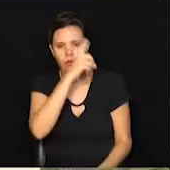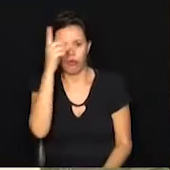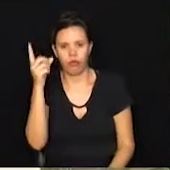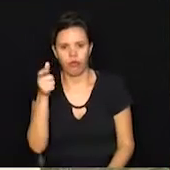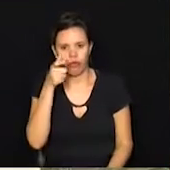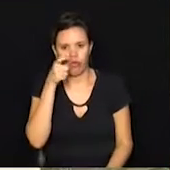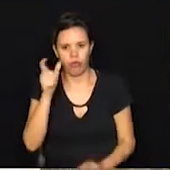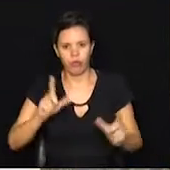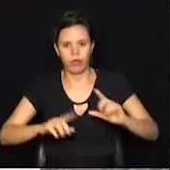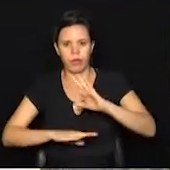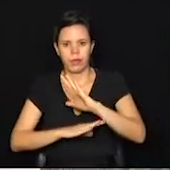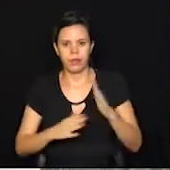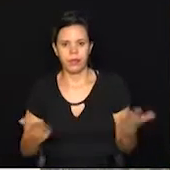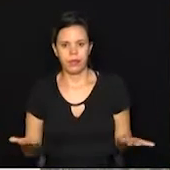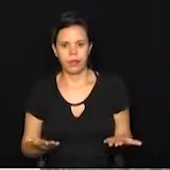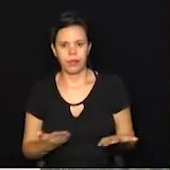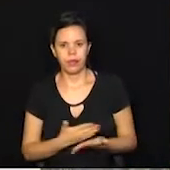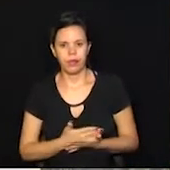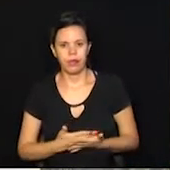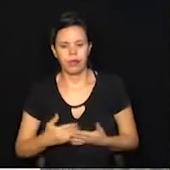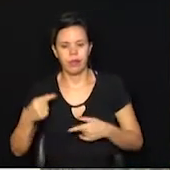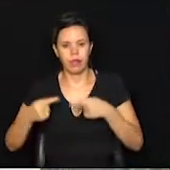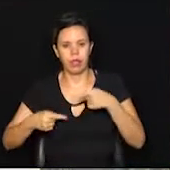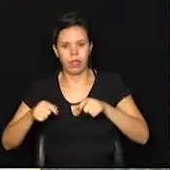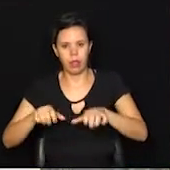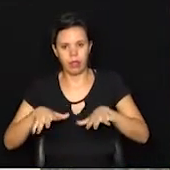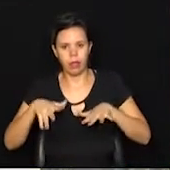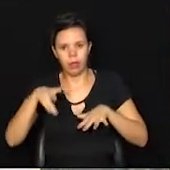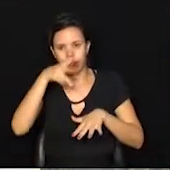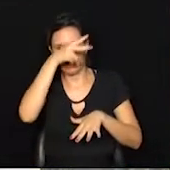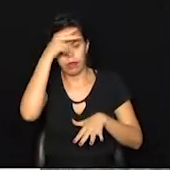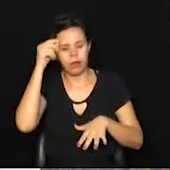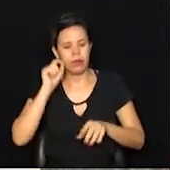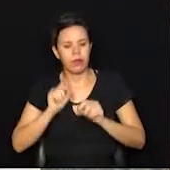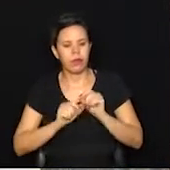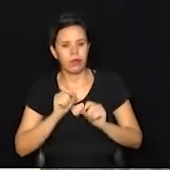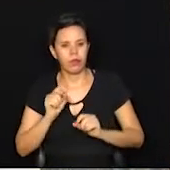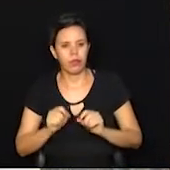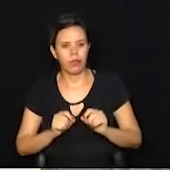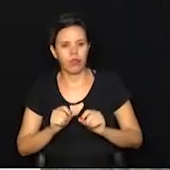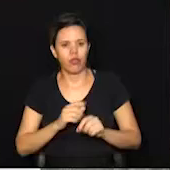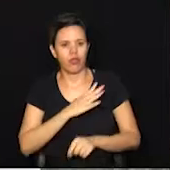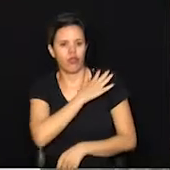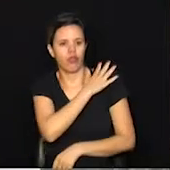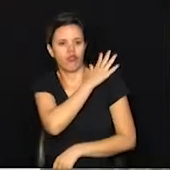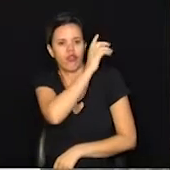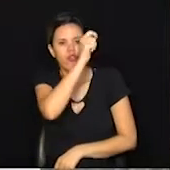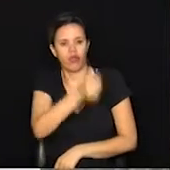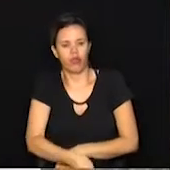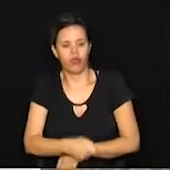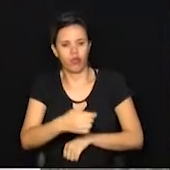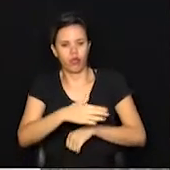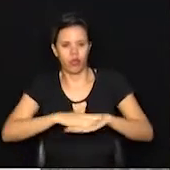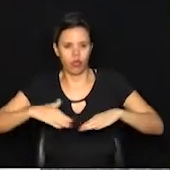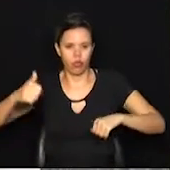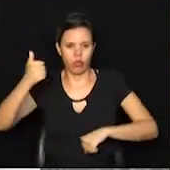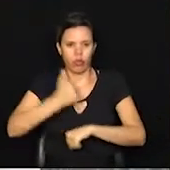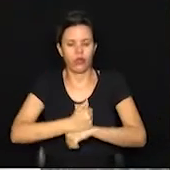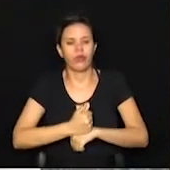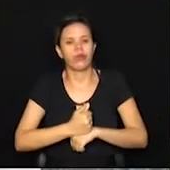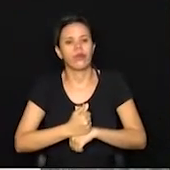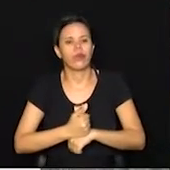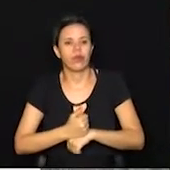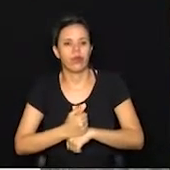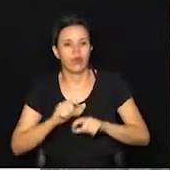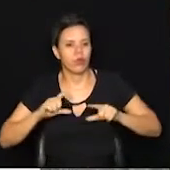começa a nesse instante um debate público a respeito da ditadura e golpe esse debate é